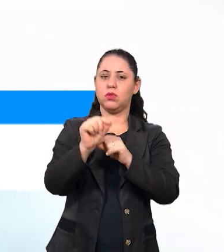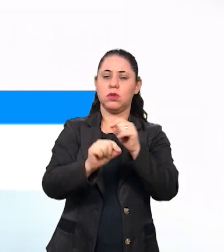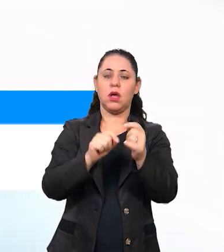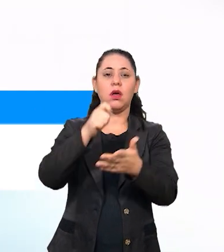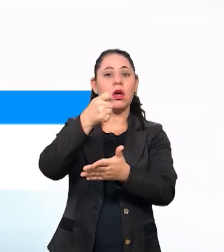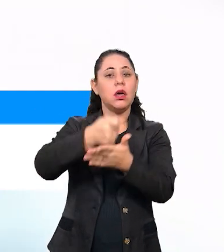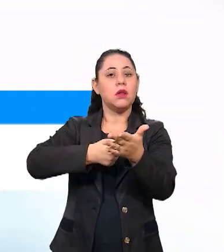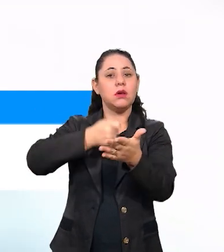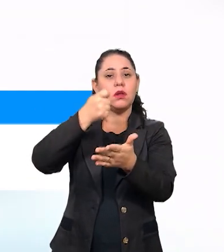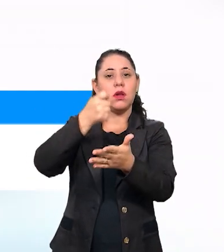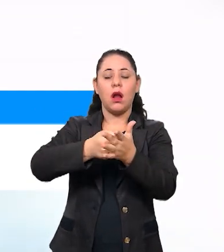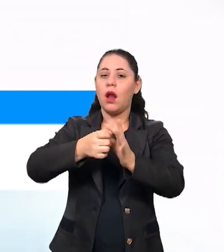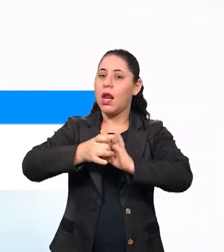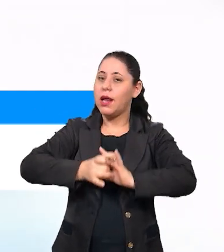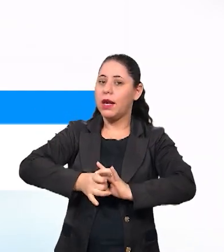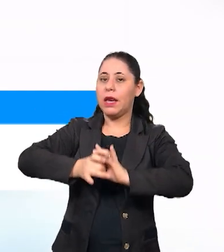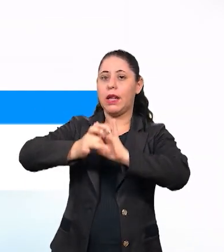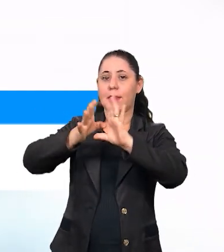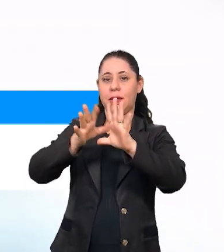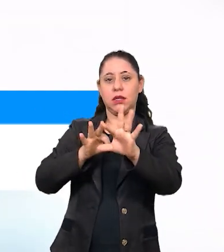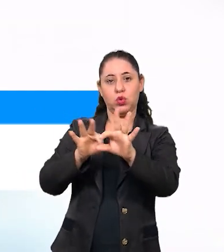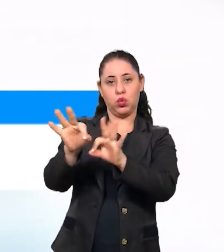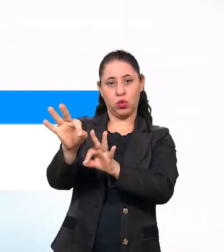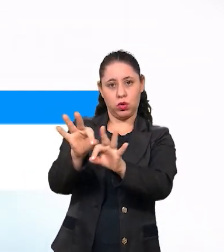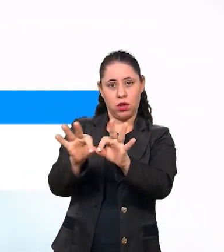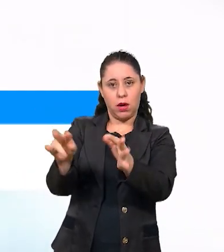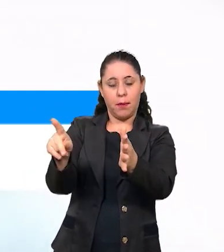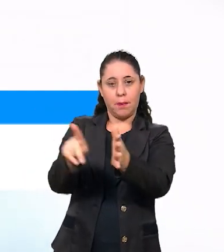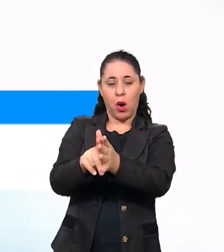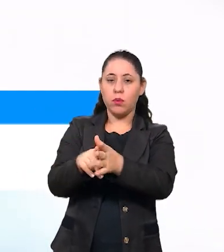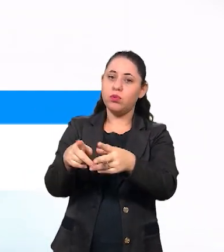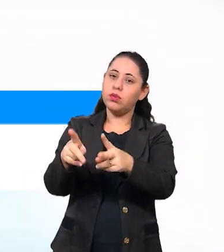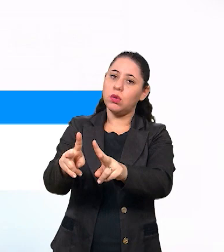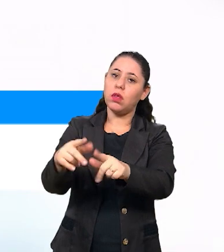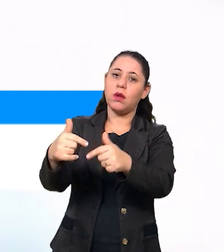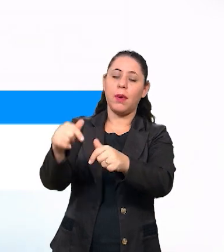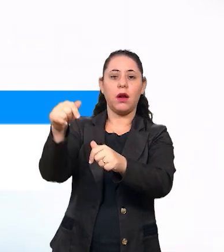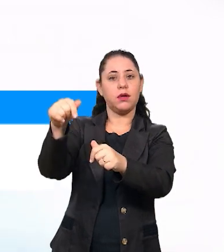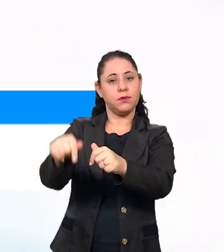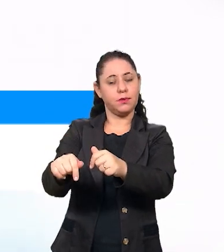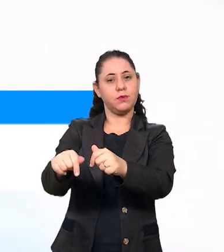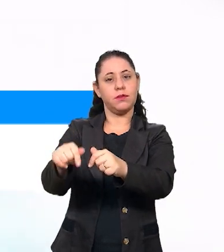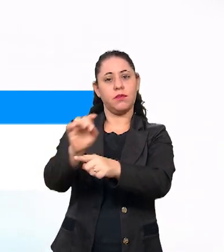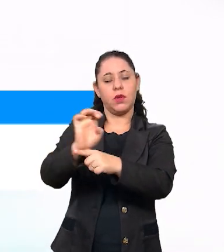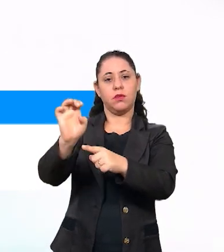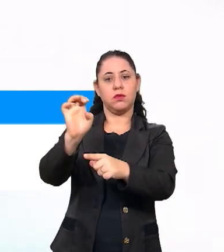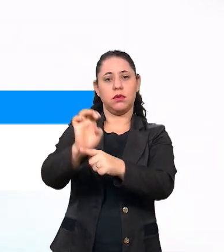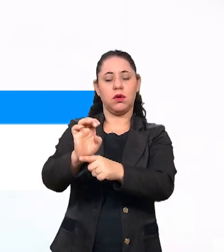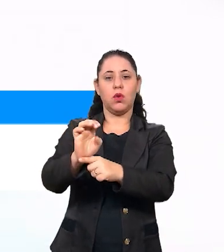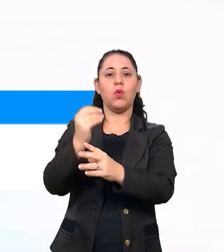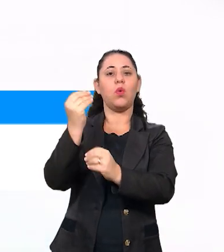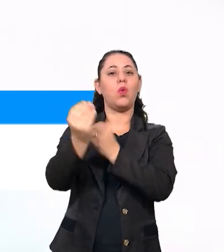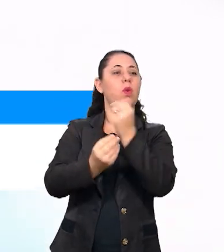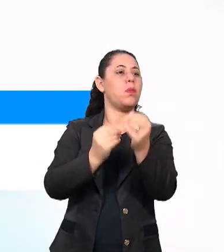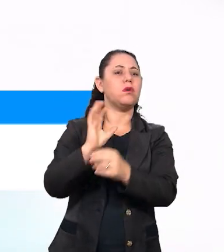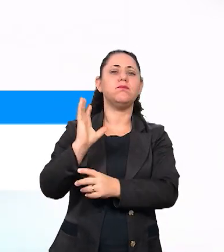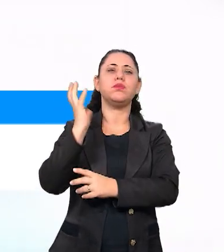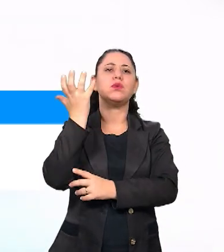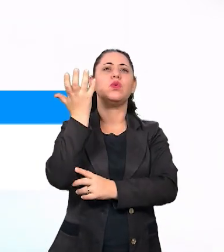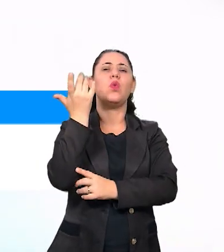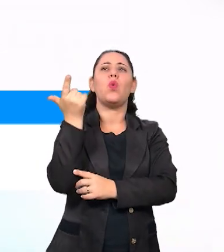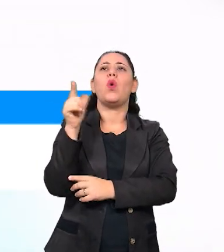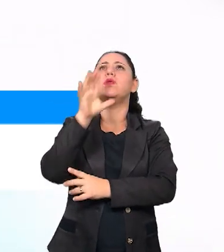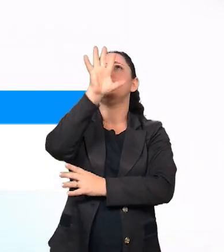é este, puro e simples, de garantir essa liberdade de organização e de funcionamento aqui no